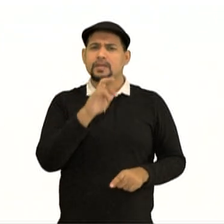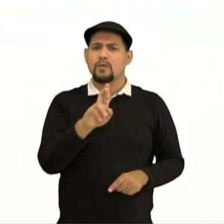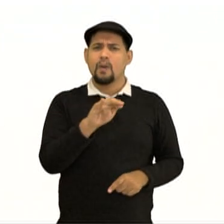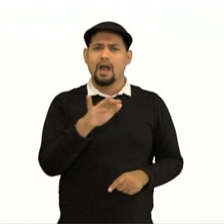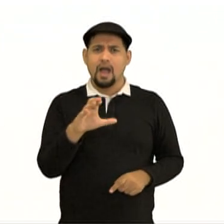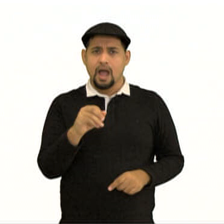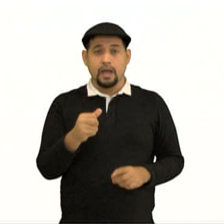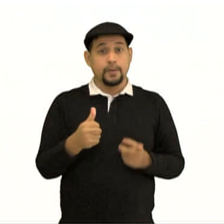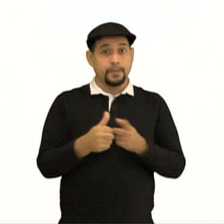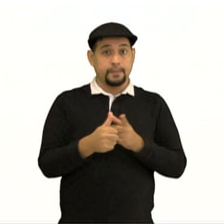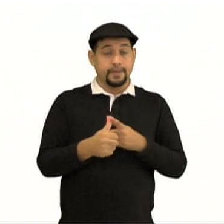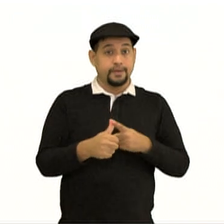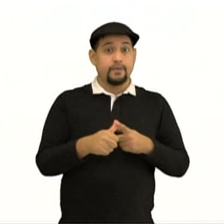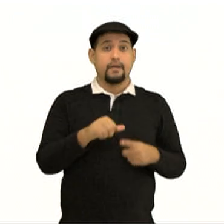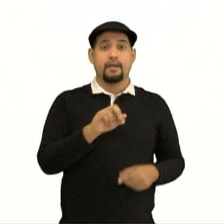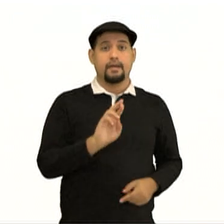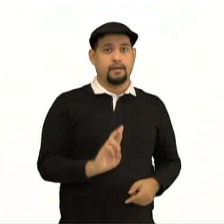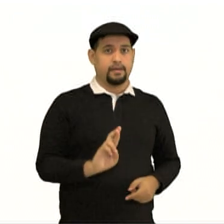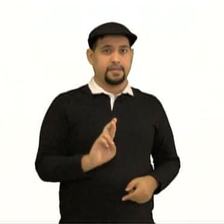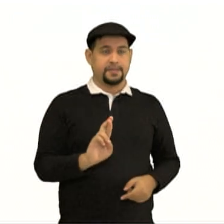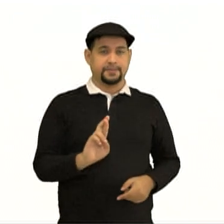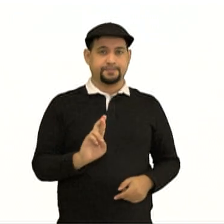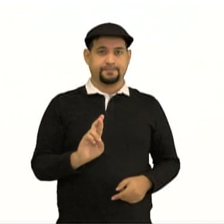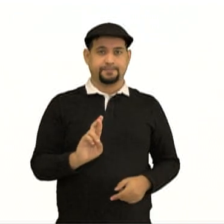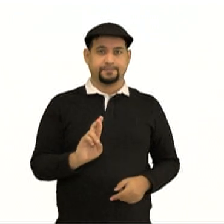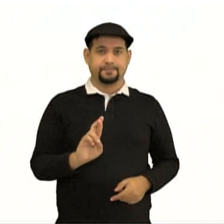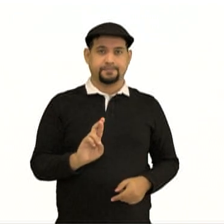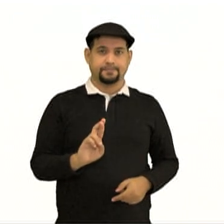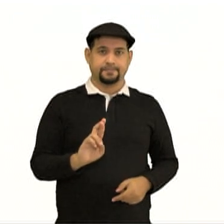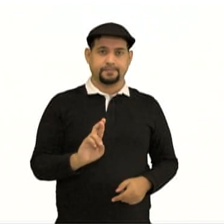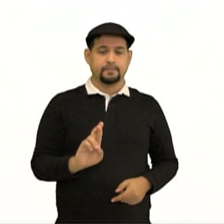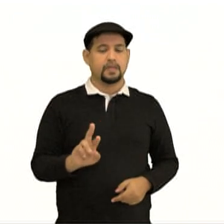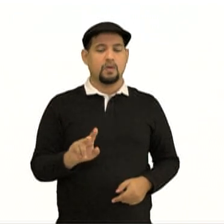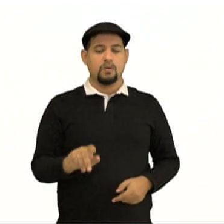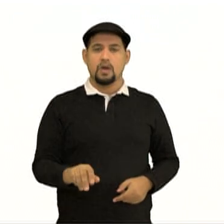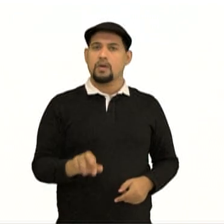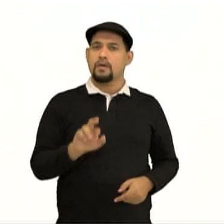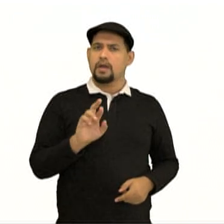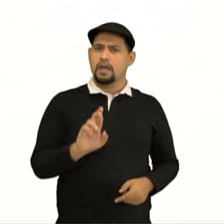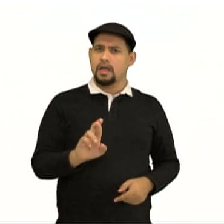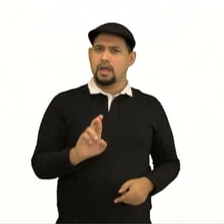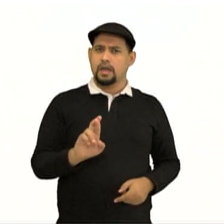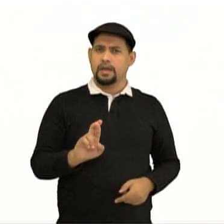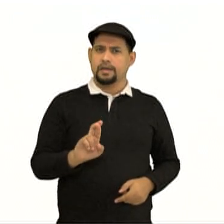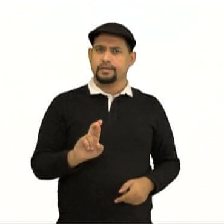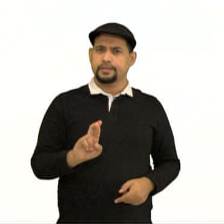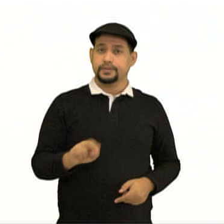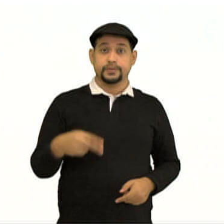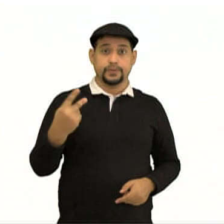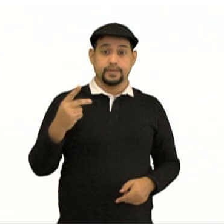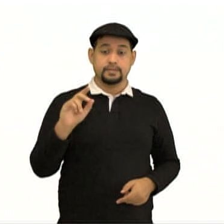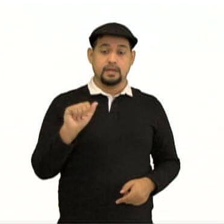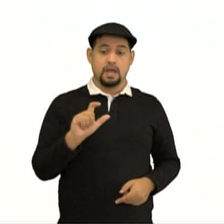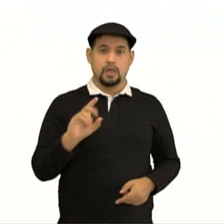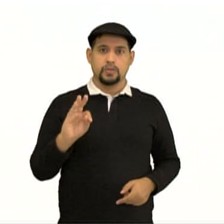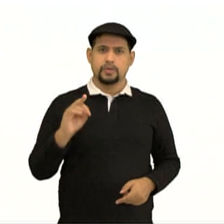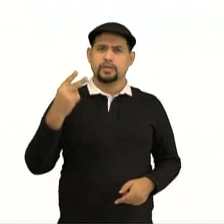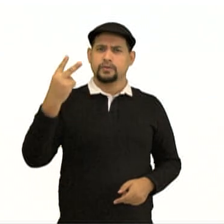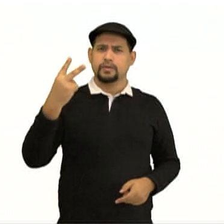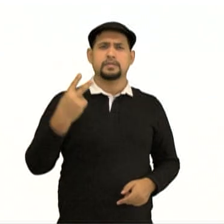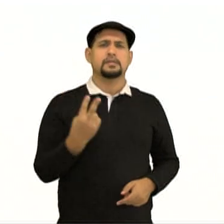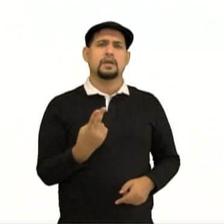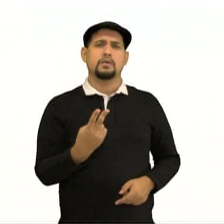for R, do cilindro maior, R igual a R minúsculo raiz de 2, e a altura 2